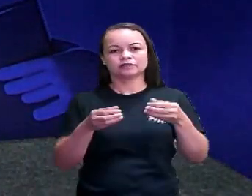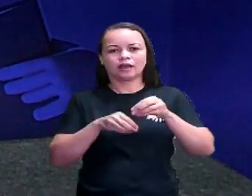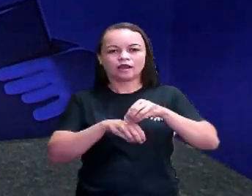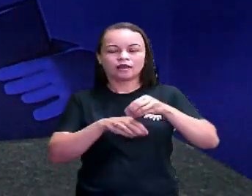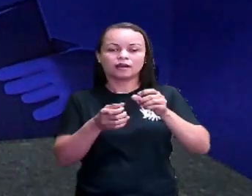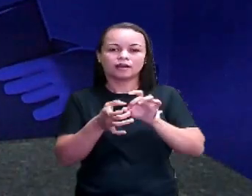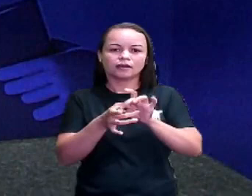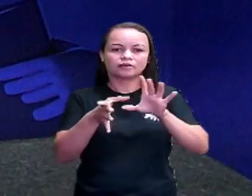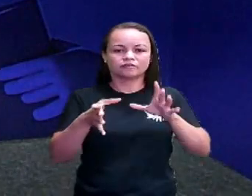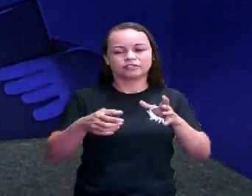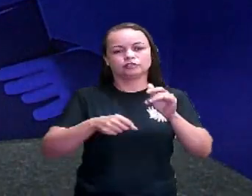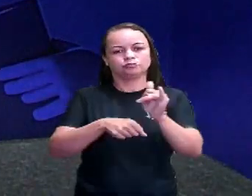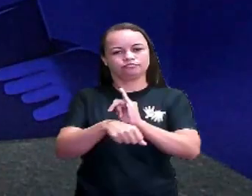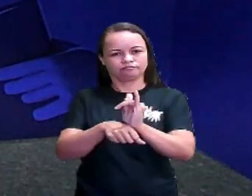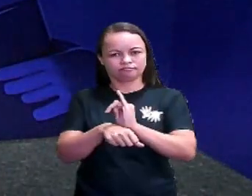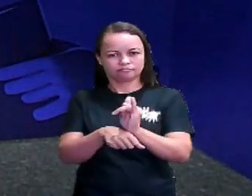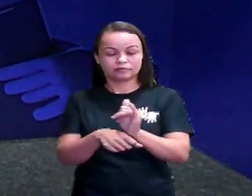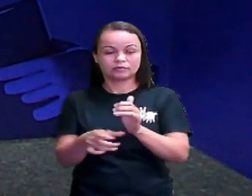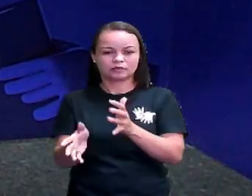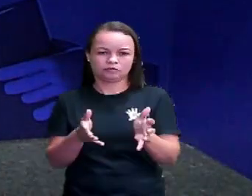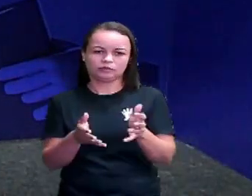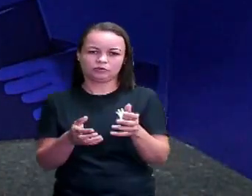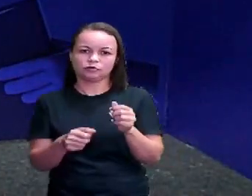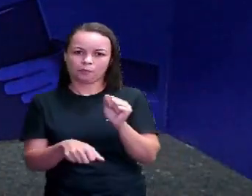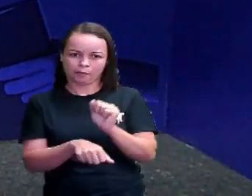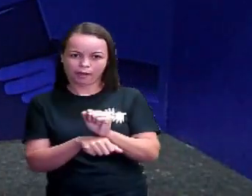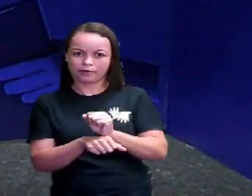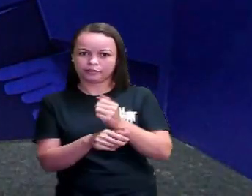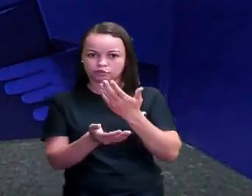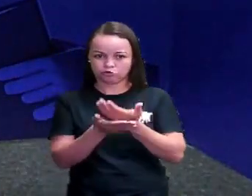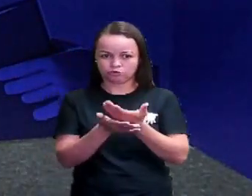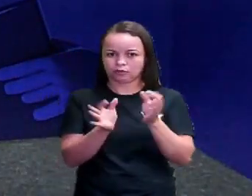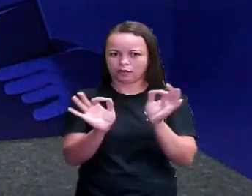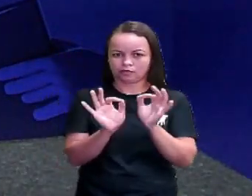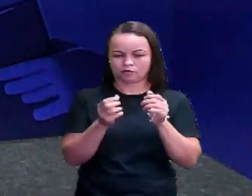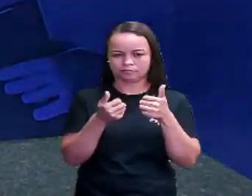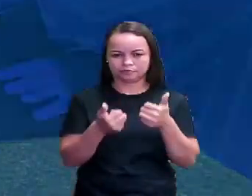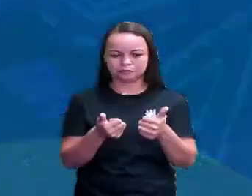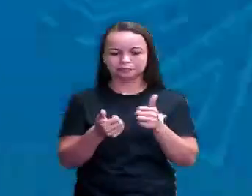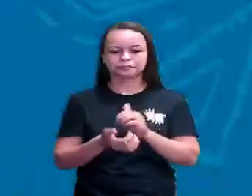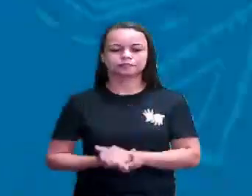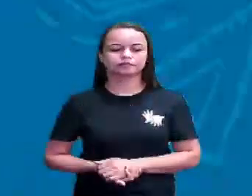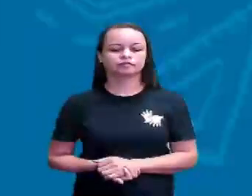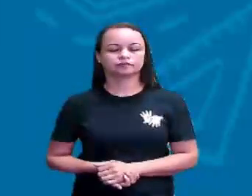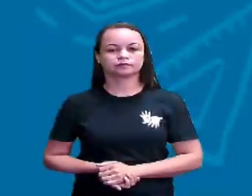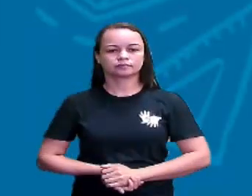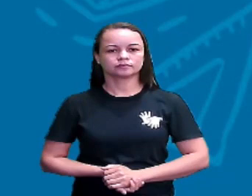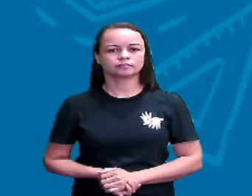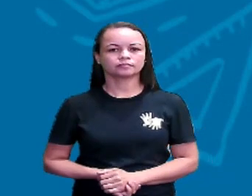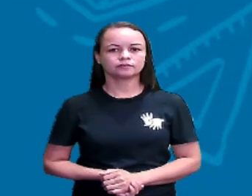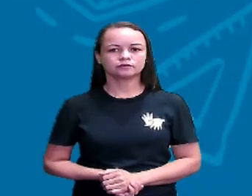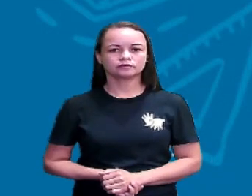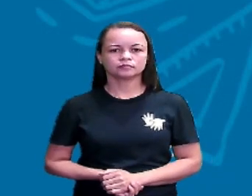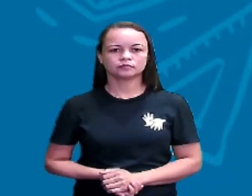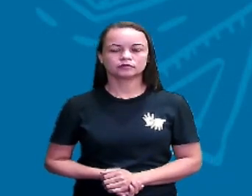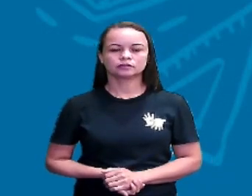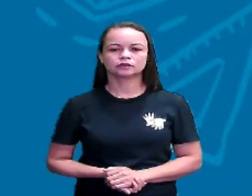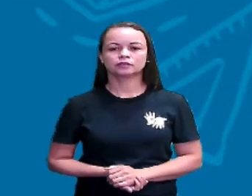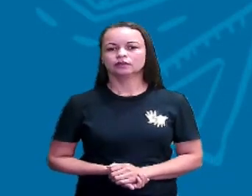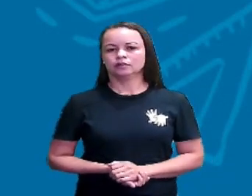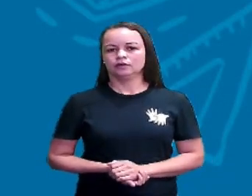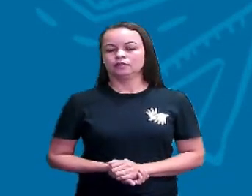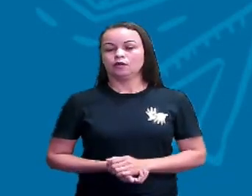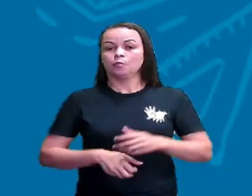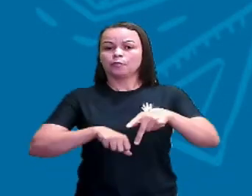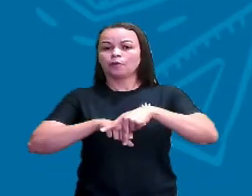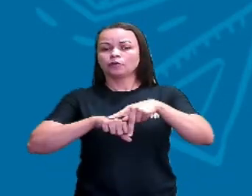no YouTube, mas não deixa de estudar, tá bom? Então, vamos lá. O que são pronomes